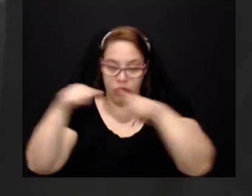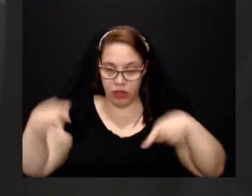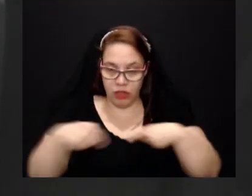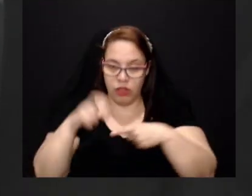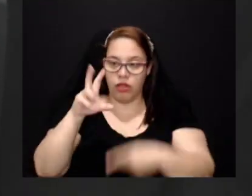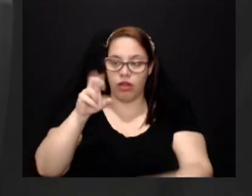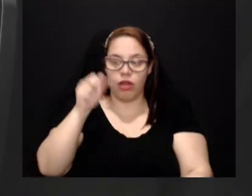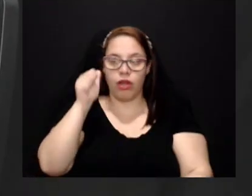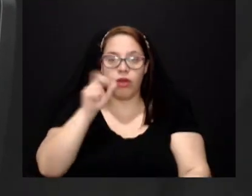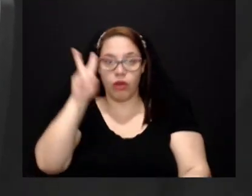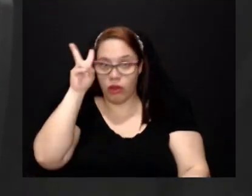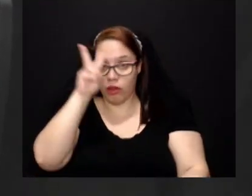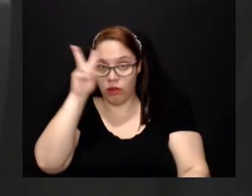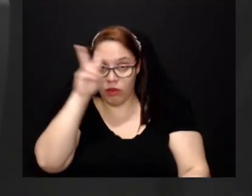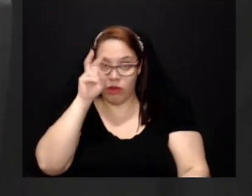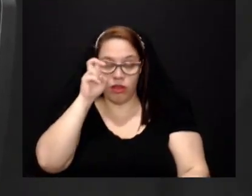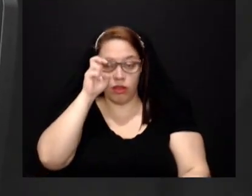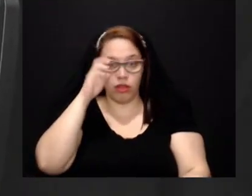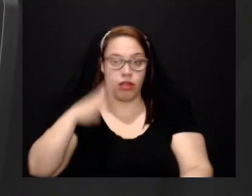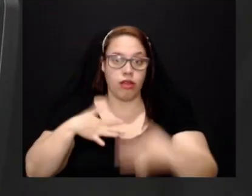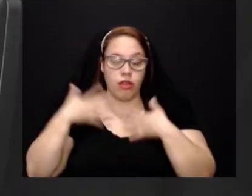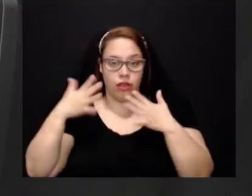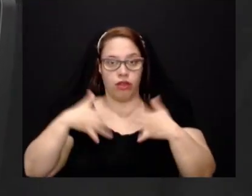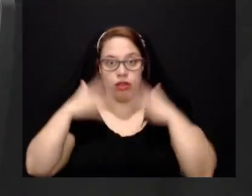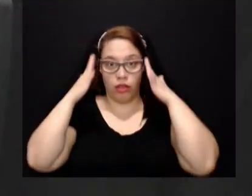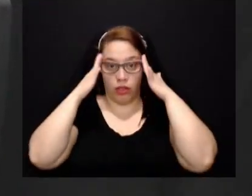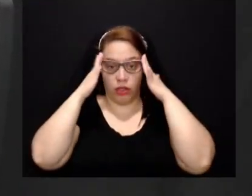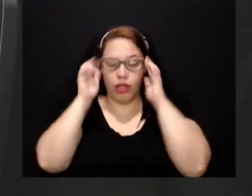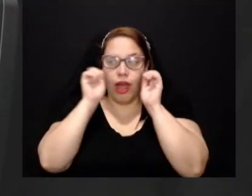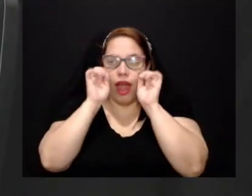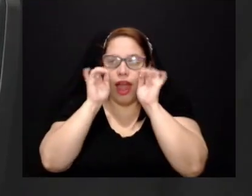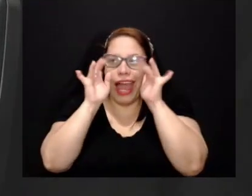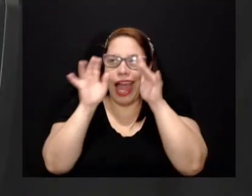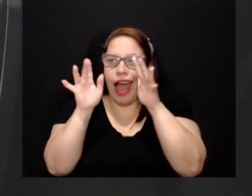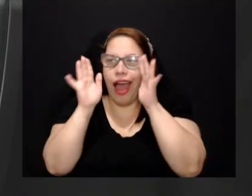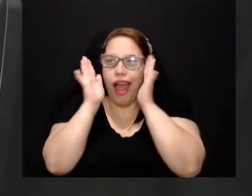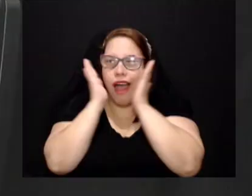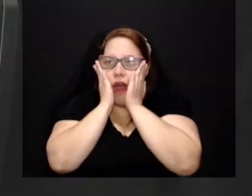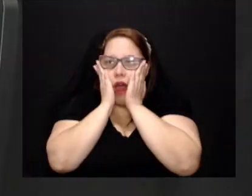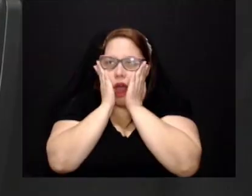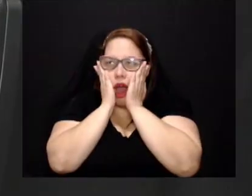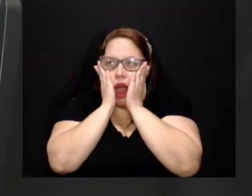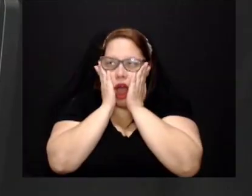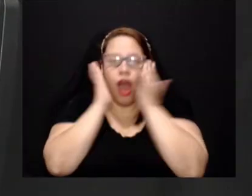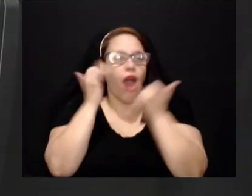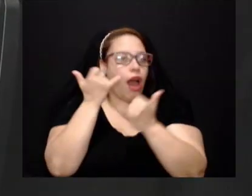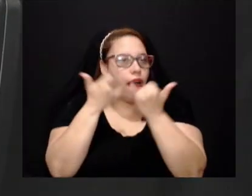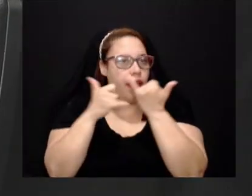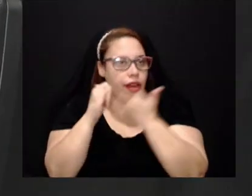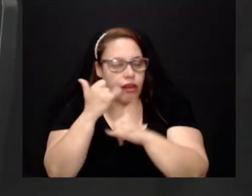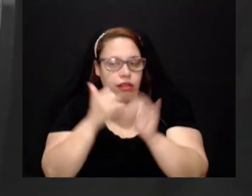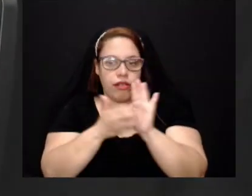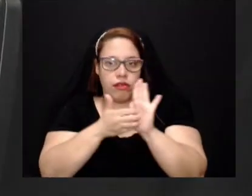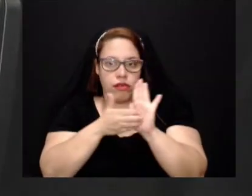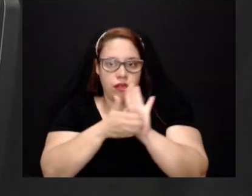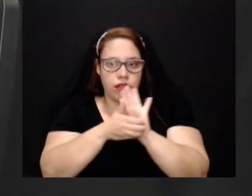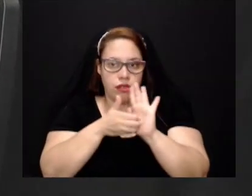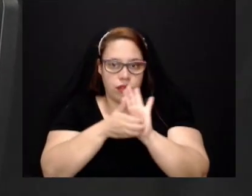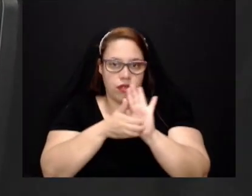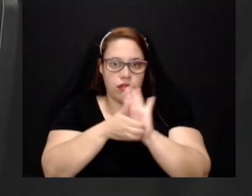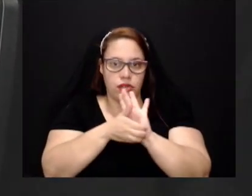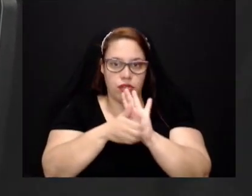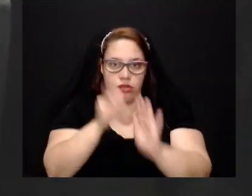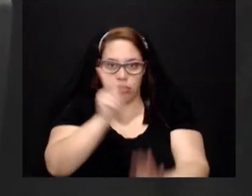lembrar da alegria, dos olhos dela brilhando, de ver a gente brincando nessa profissão de professora. Eu tenho